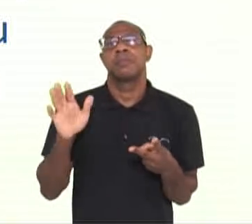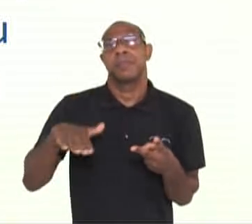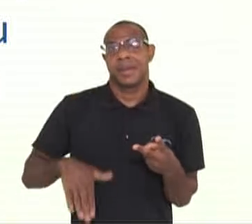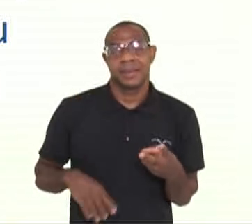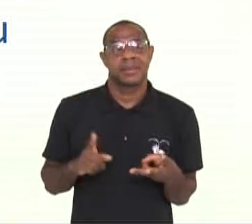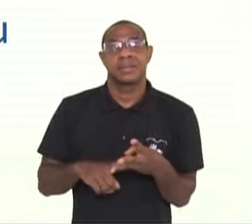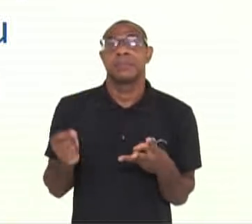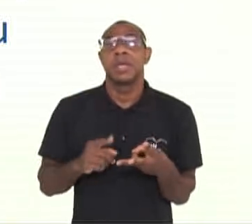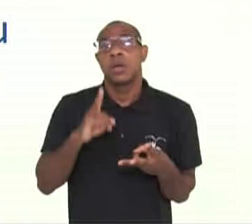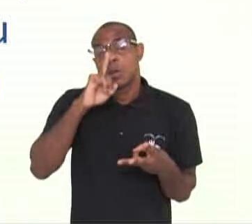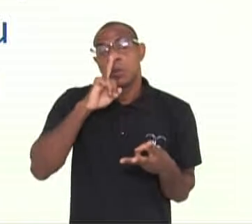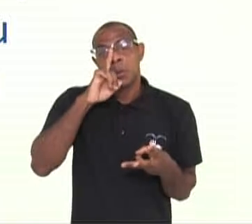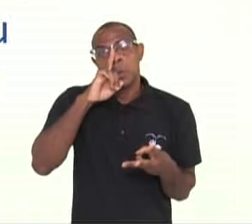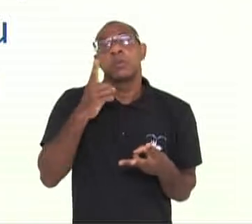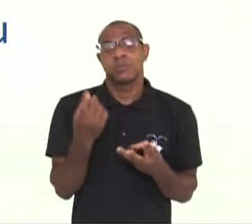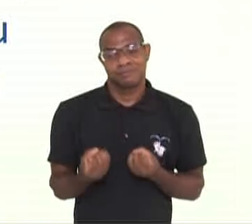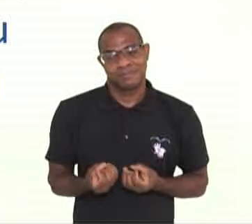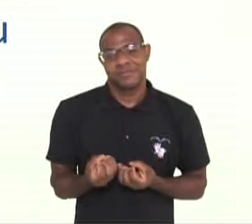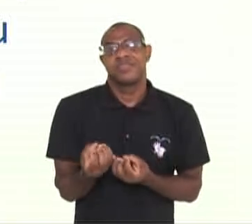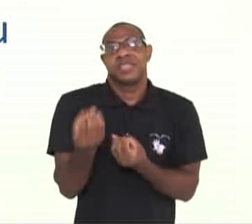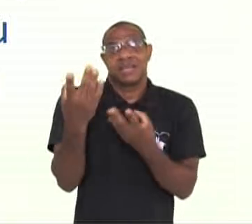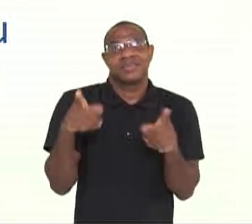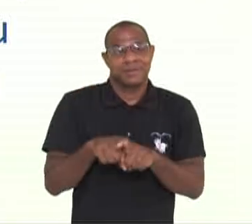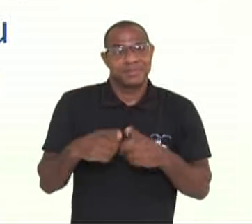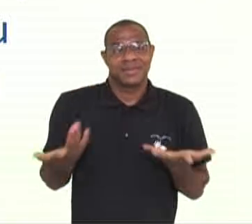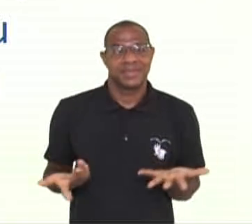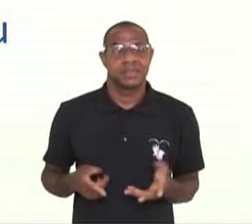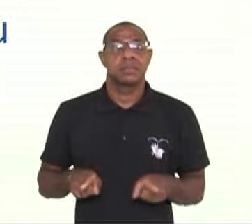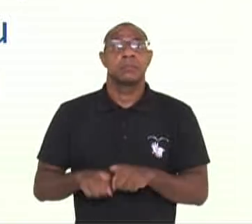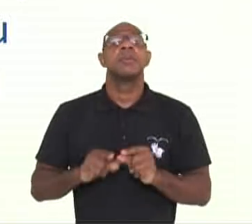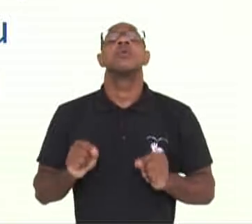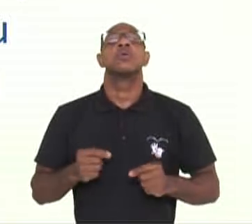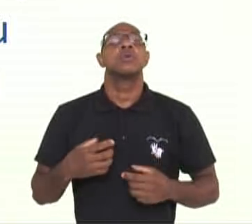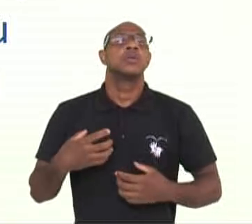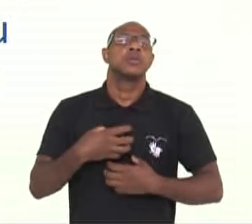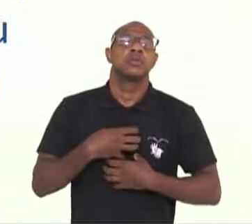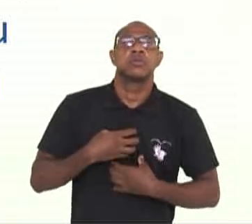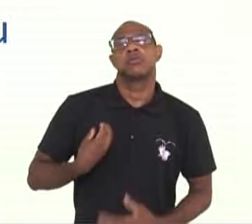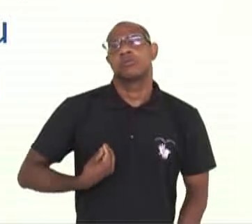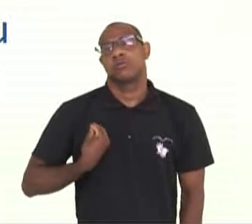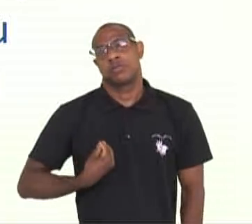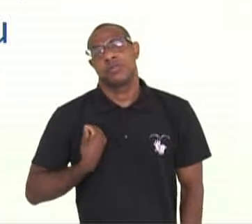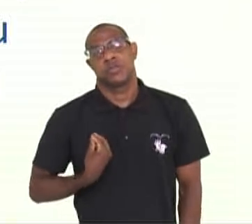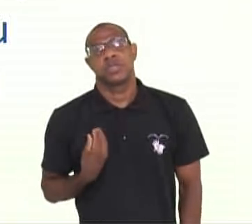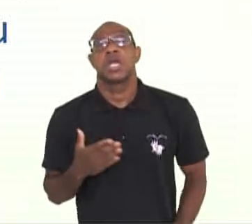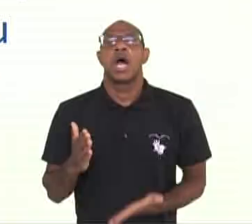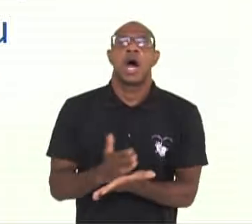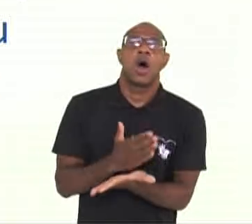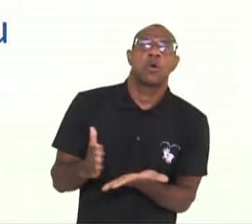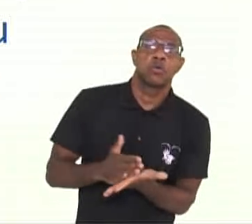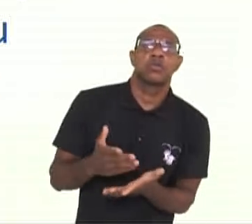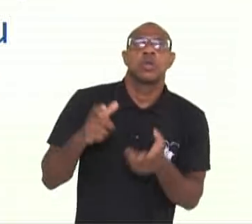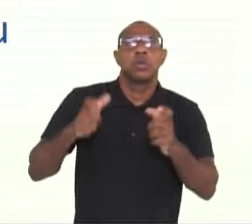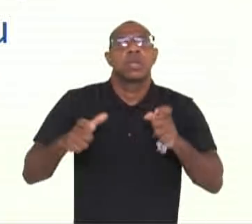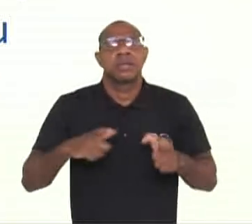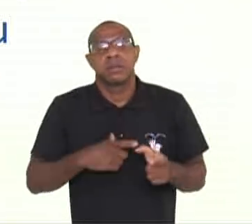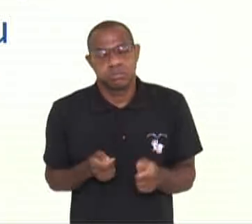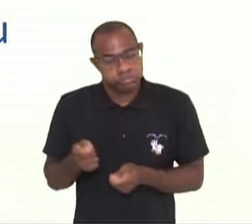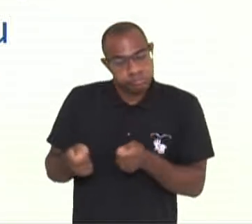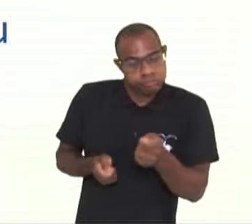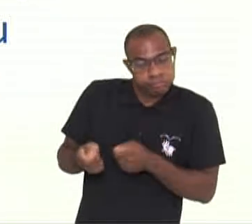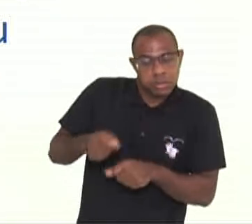o risco das viagens. Além disso, alterou o ritmo de vida que em muitos lugares passou a ser regulado